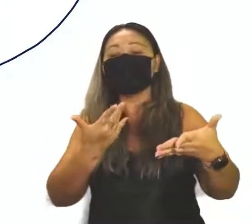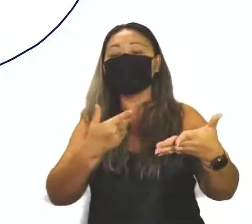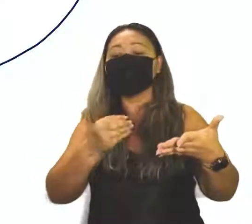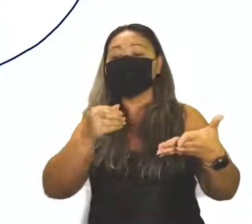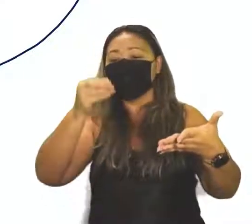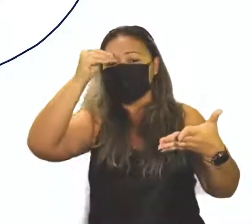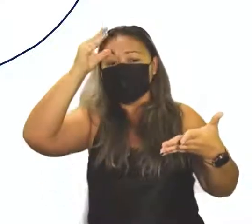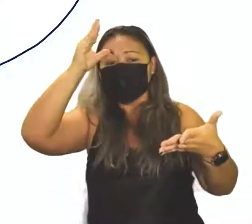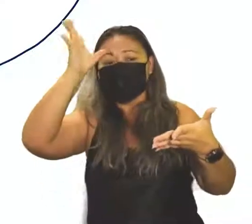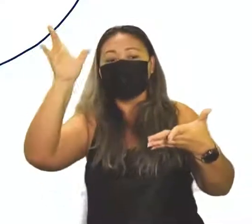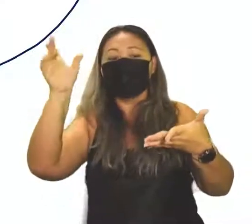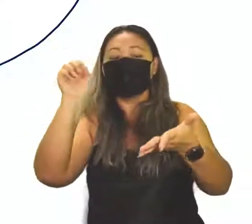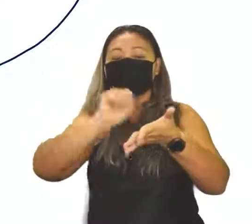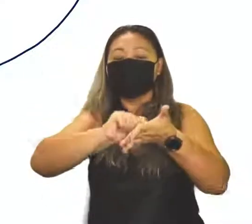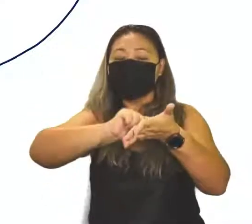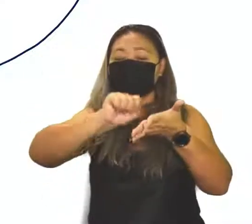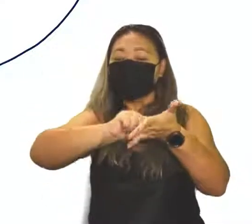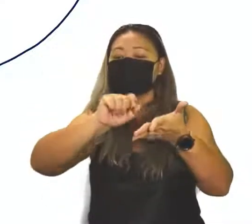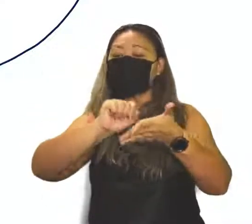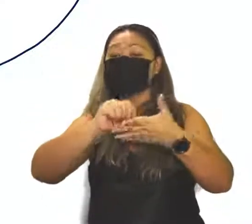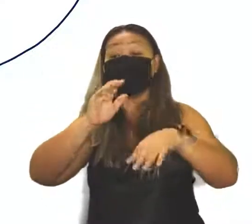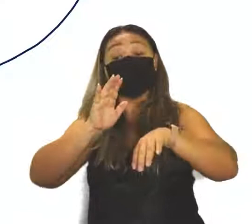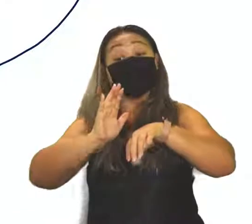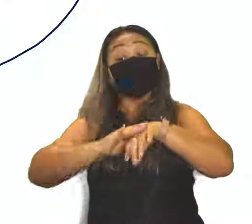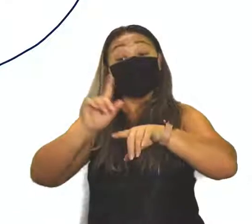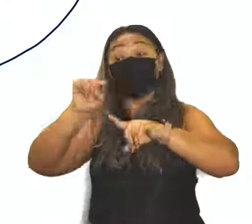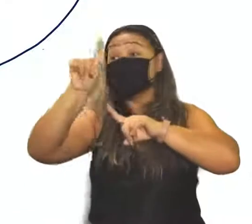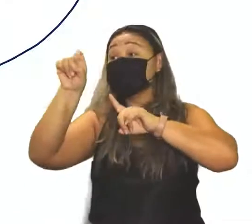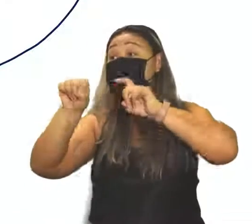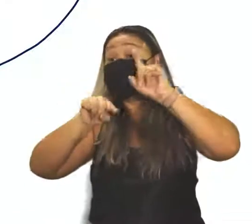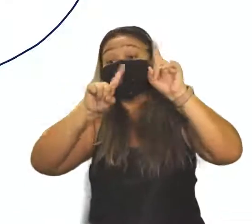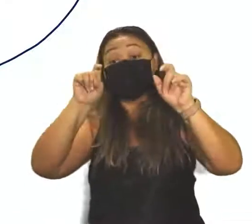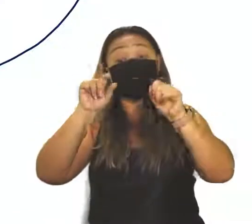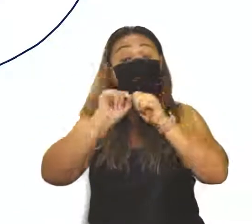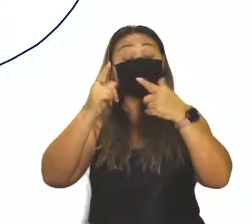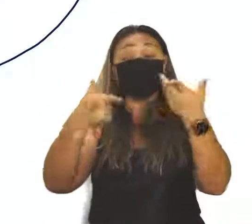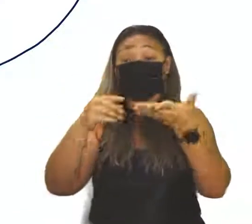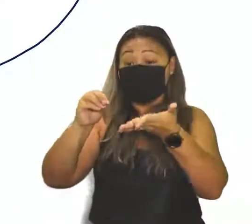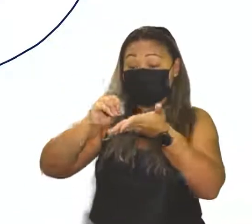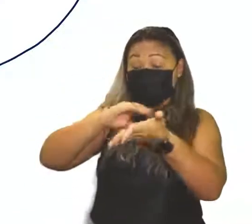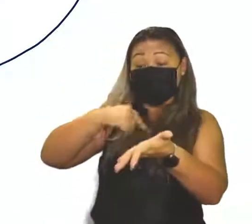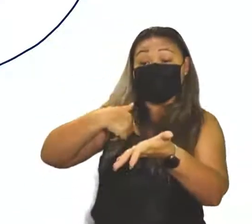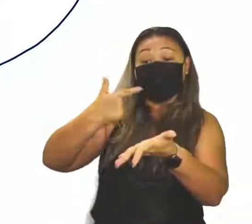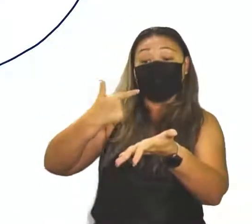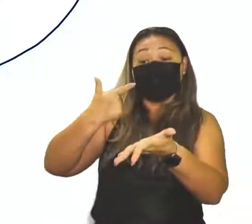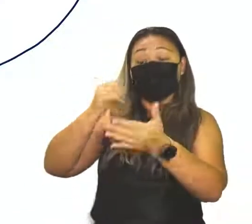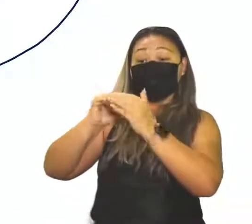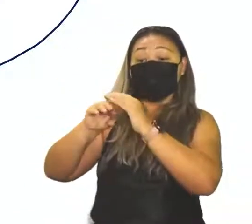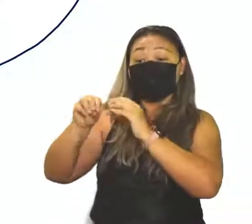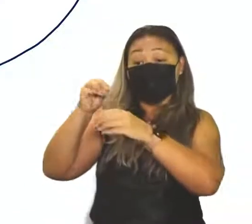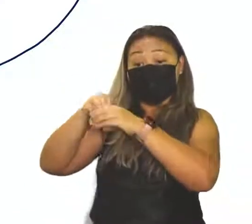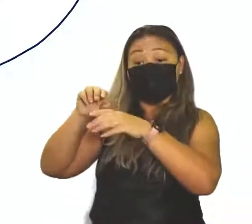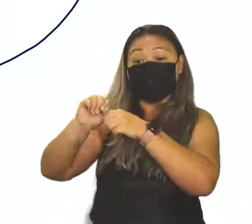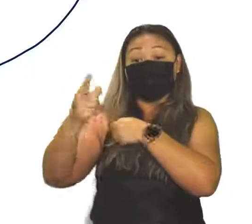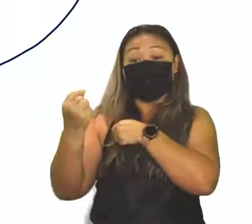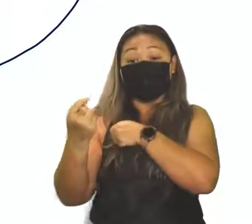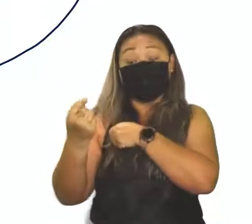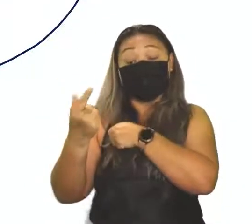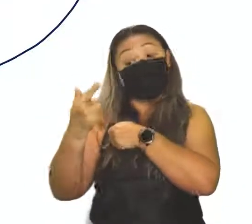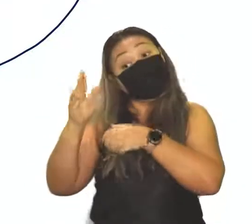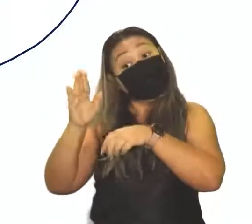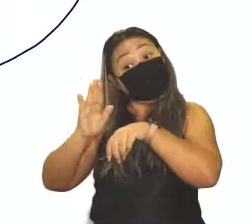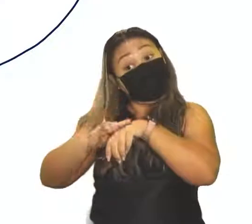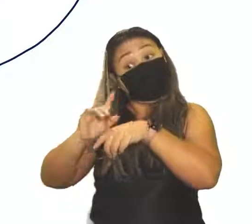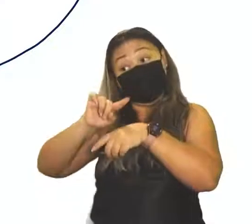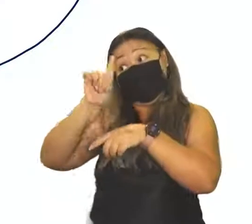inclui descrições, hipóteses, tá? Se alguém mandar uma mensagem dizendo para você depositar um dinheiro, tem essas